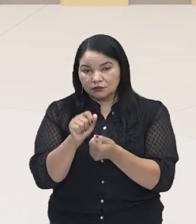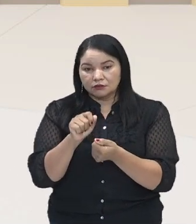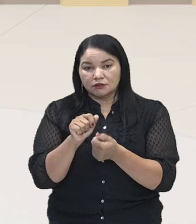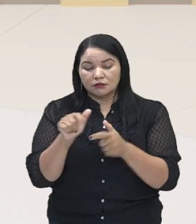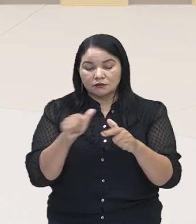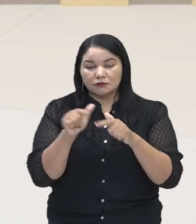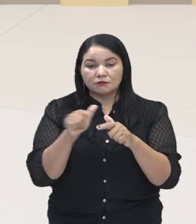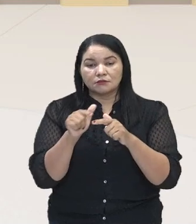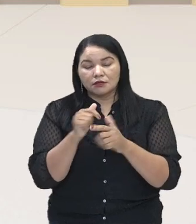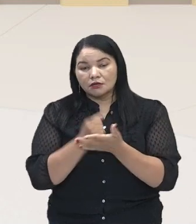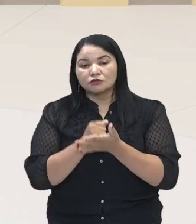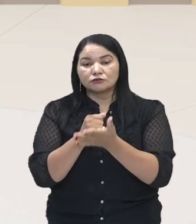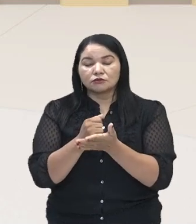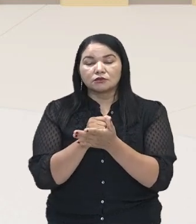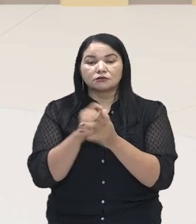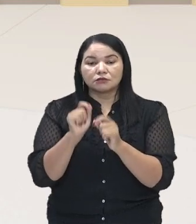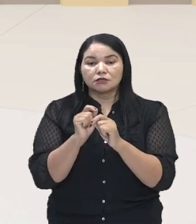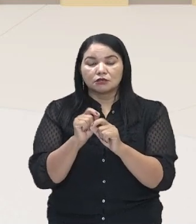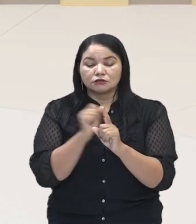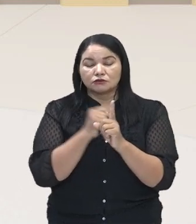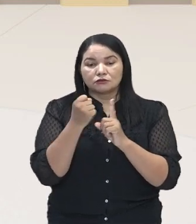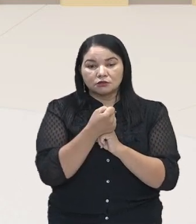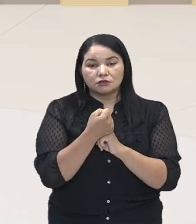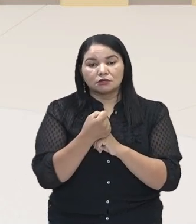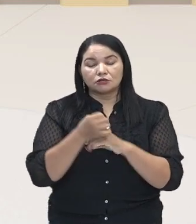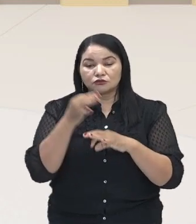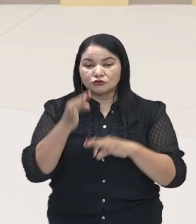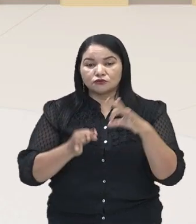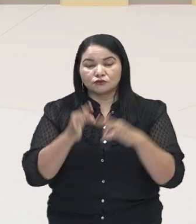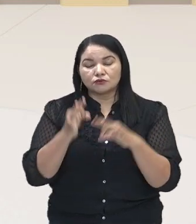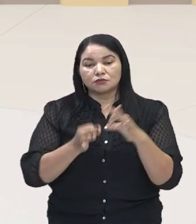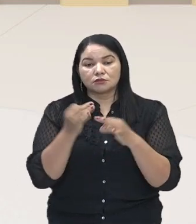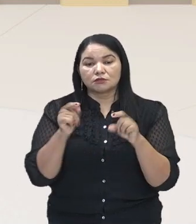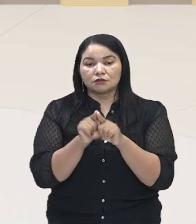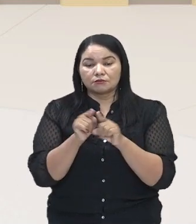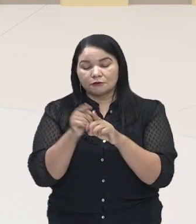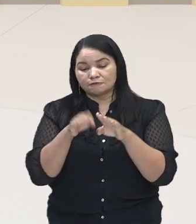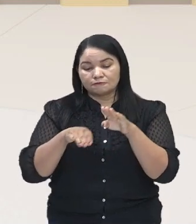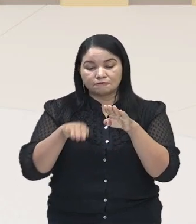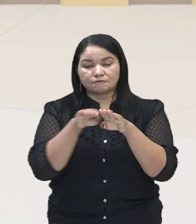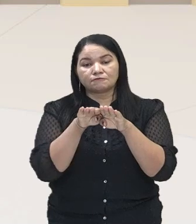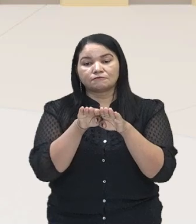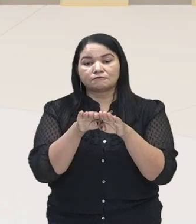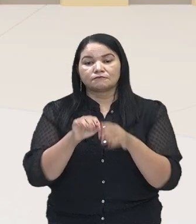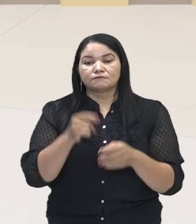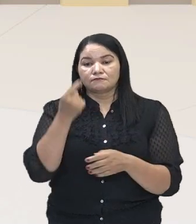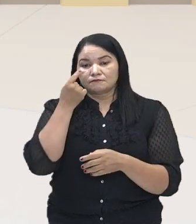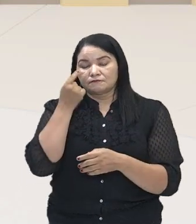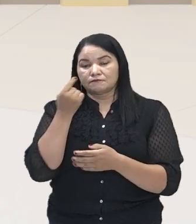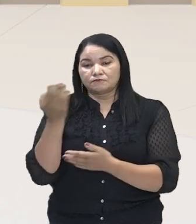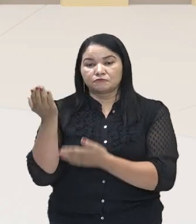em prol de uma sociedade mais justa e igualitária. Dê uma olhada.